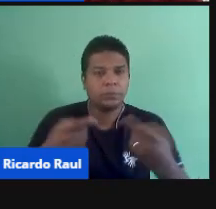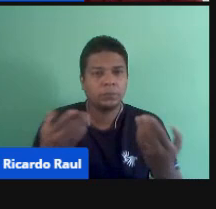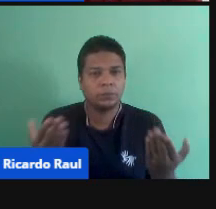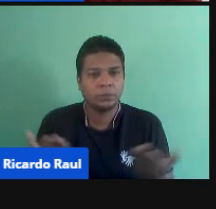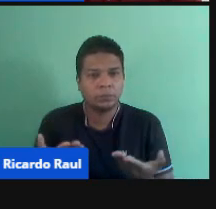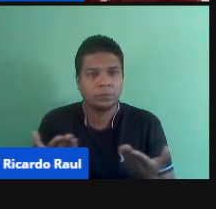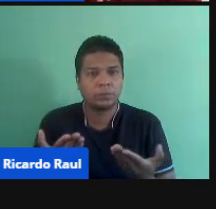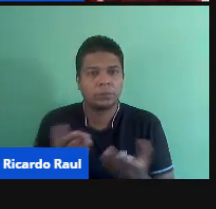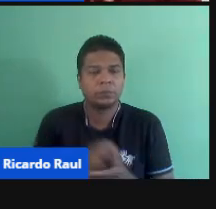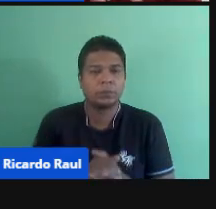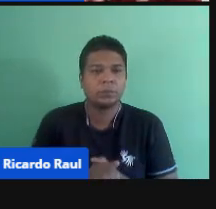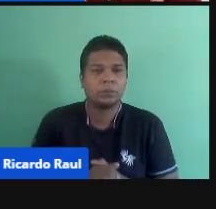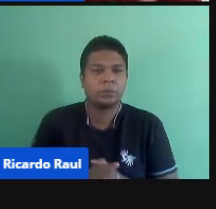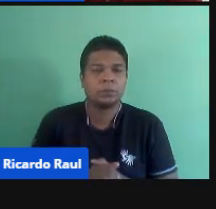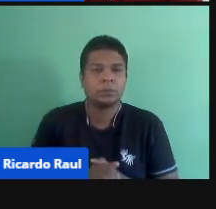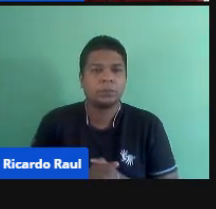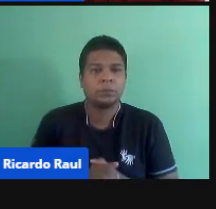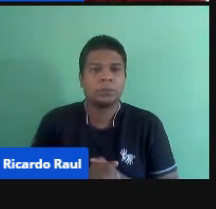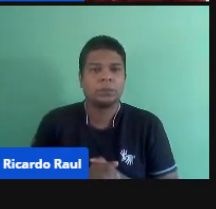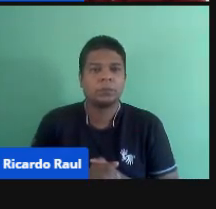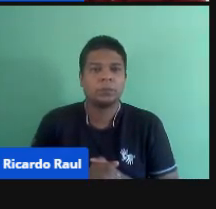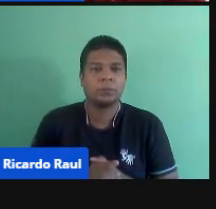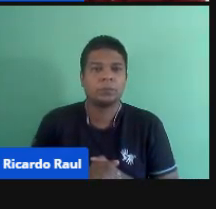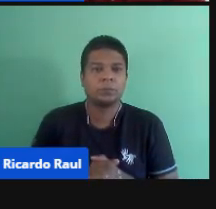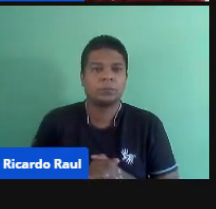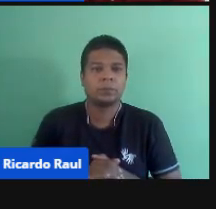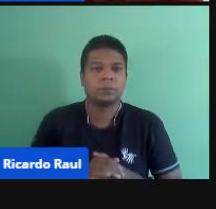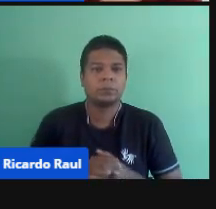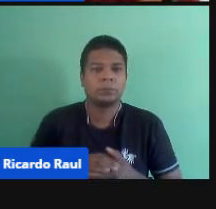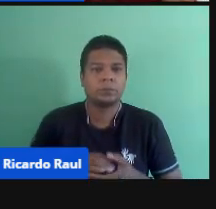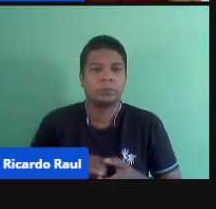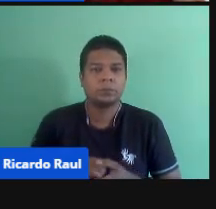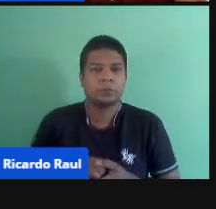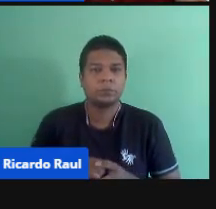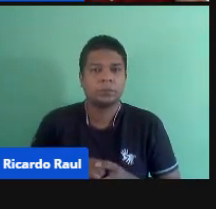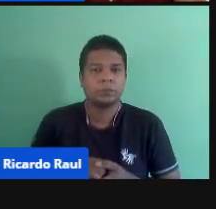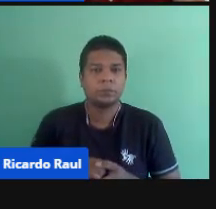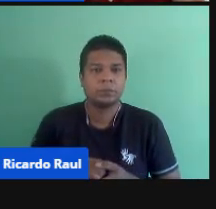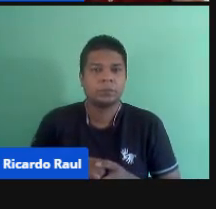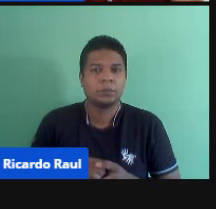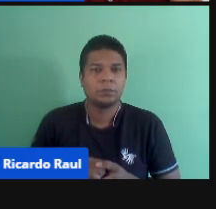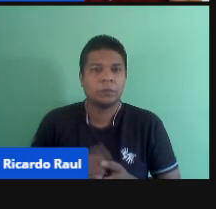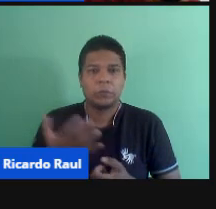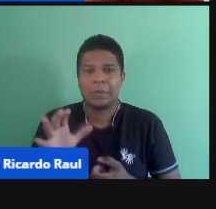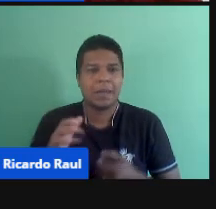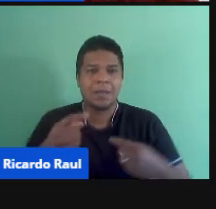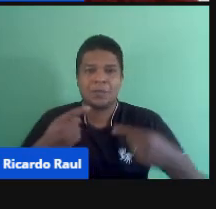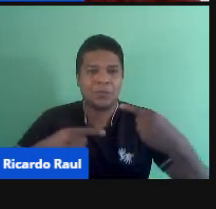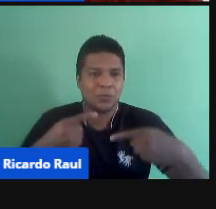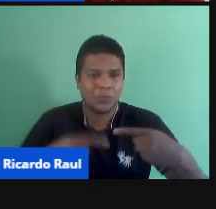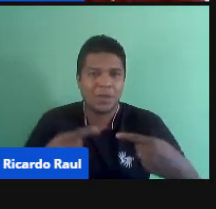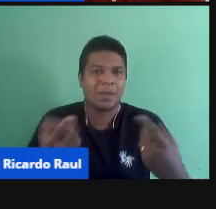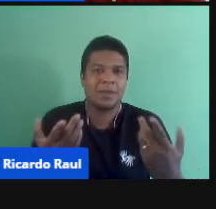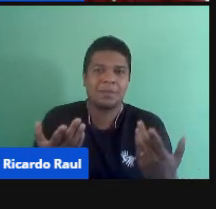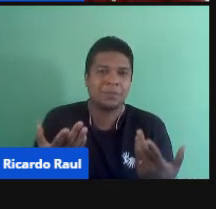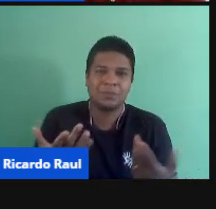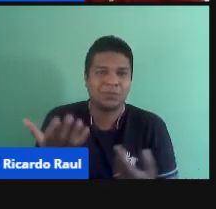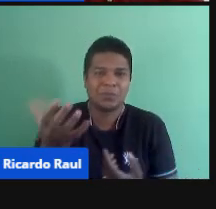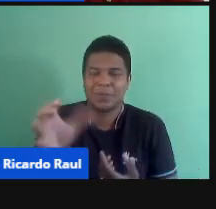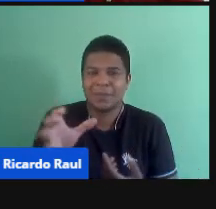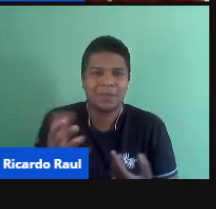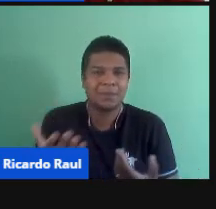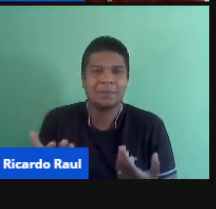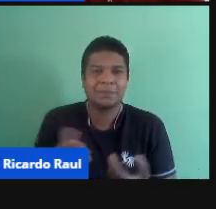quero deixar assim, não vou gerar polêmica, né? Não quero longe disso gerar polêmica